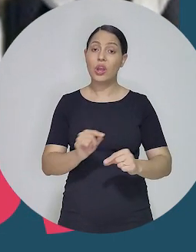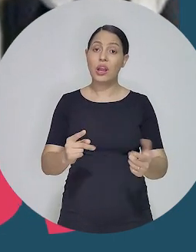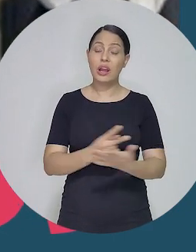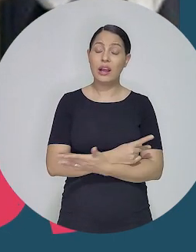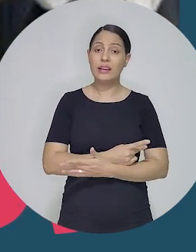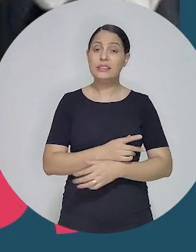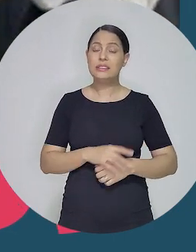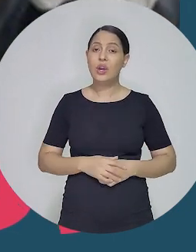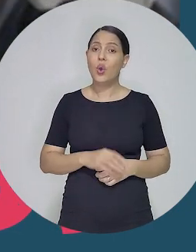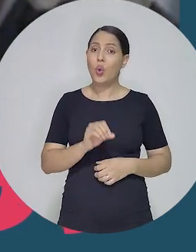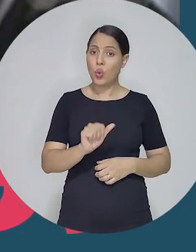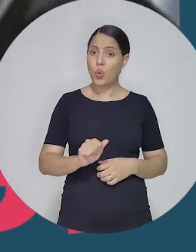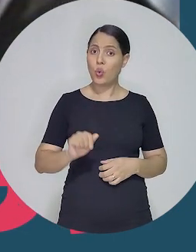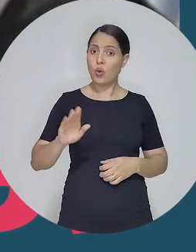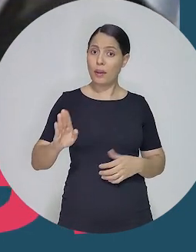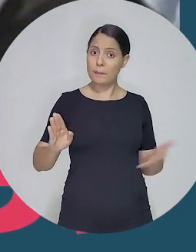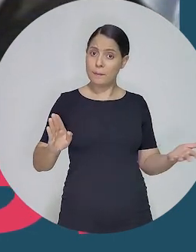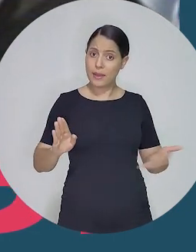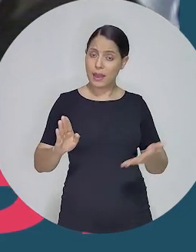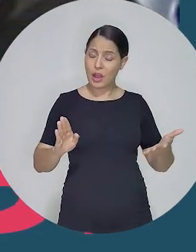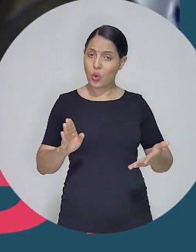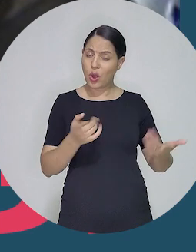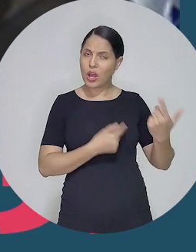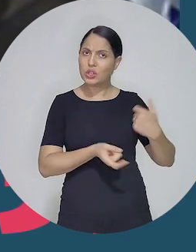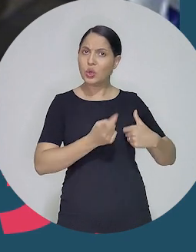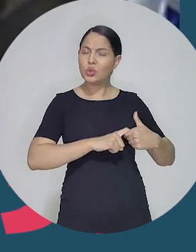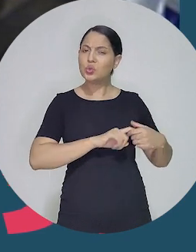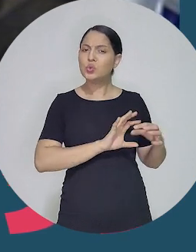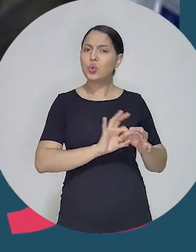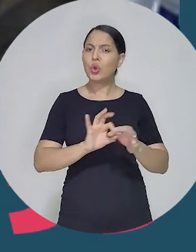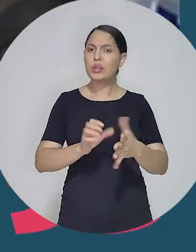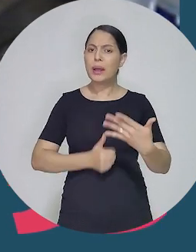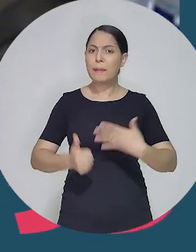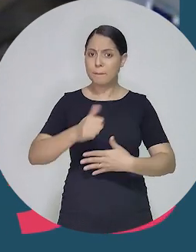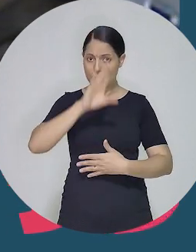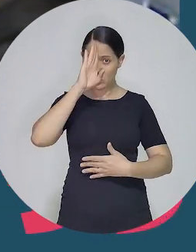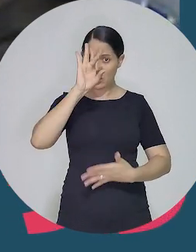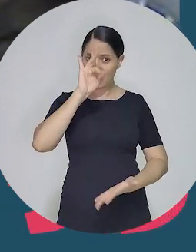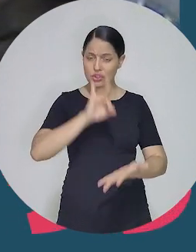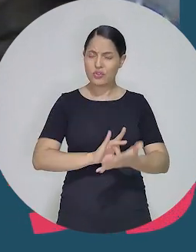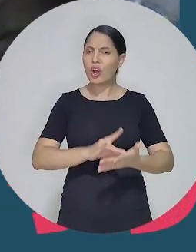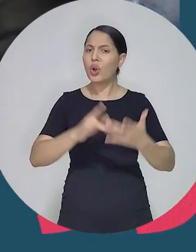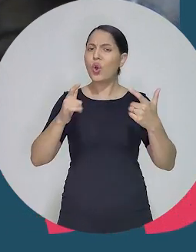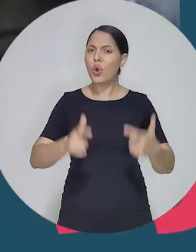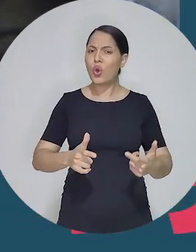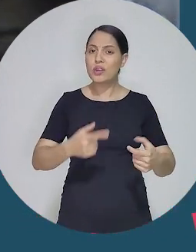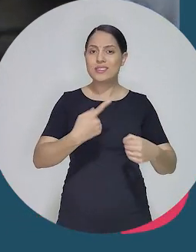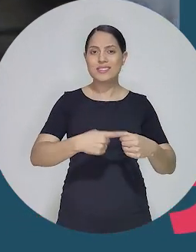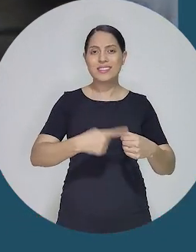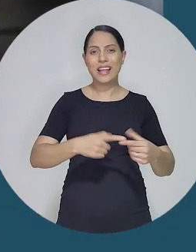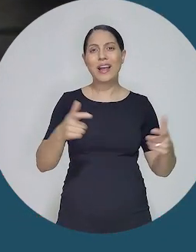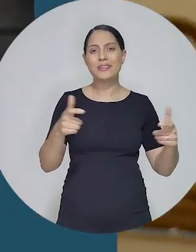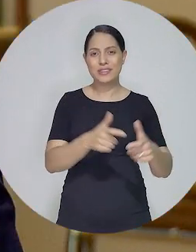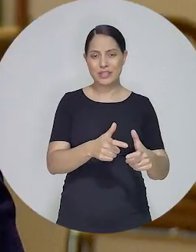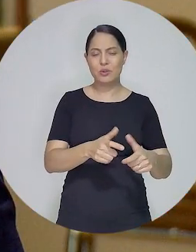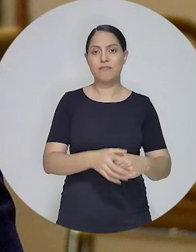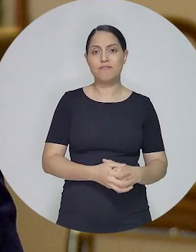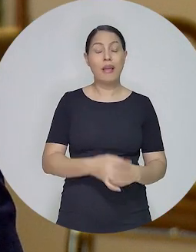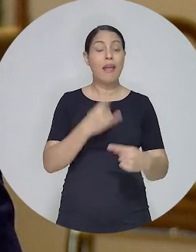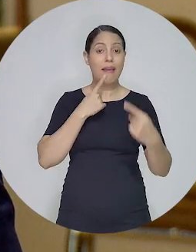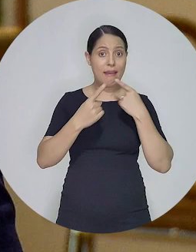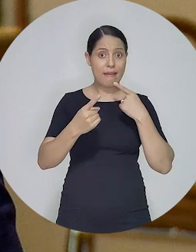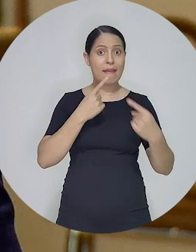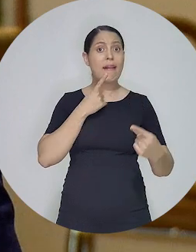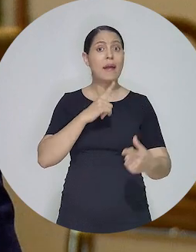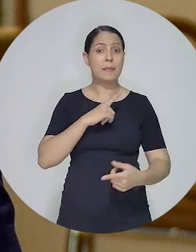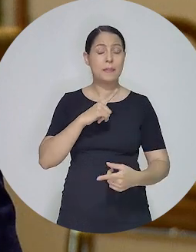ordem tem, nesse momento, a obrigação de fazer um resgate com a advocacia do interior. Isso é um